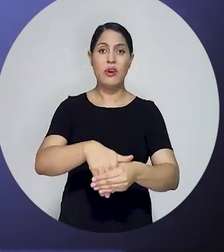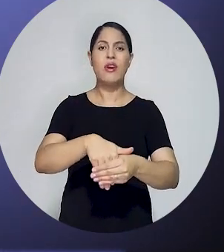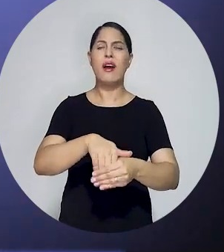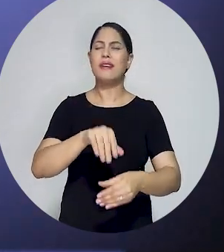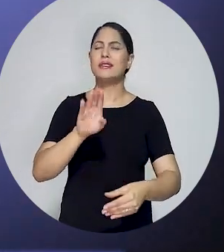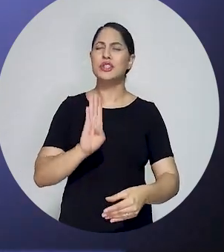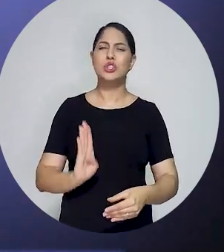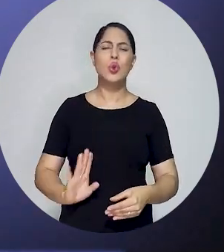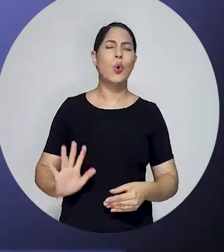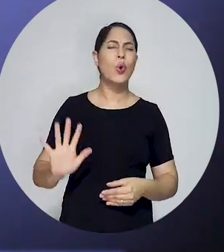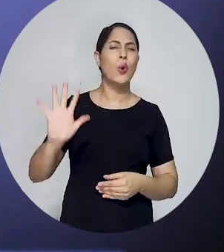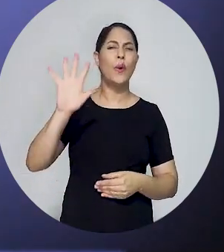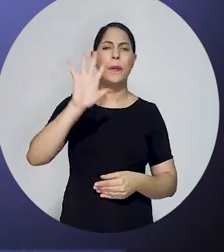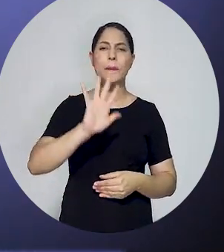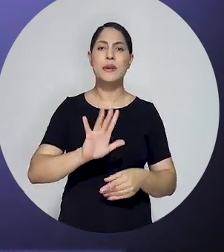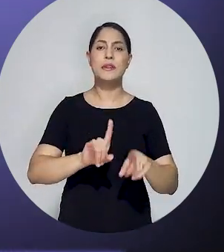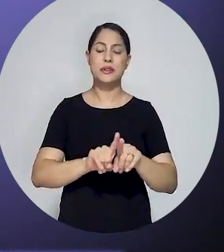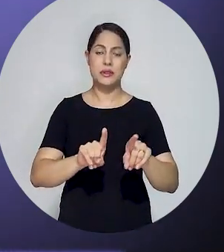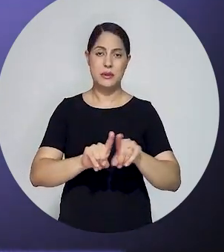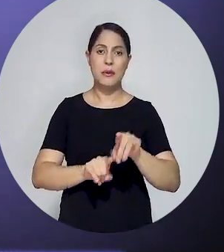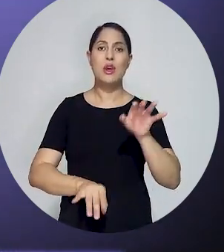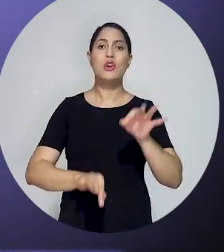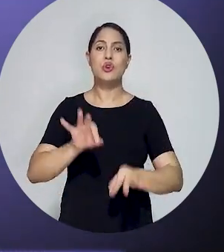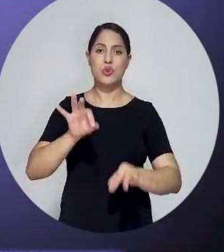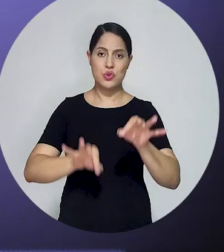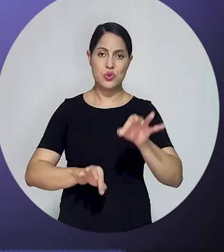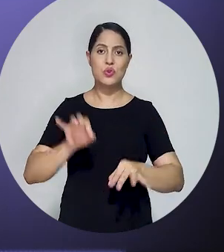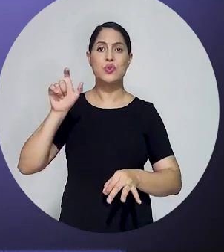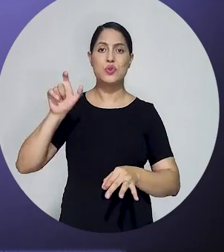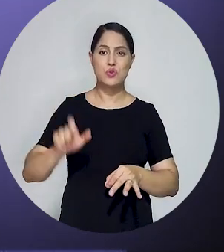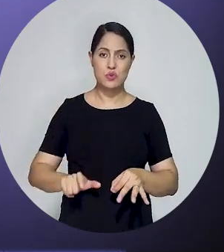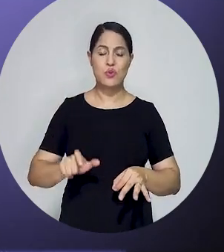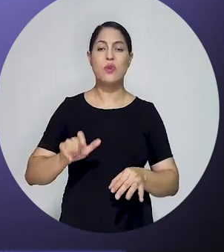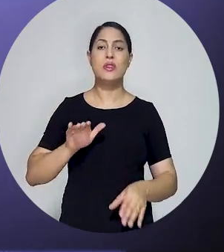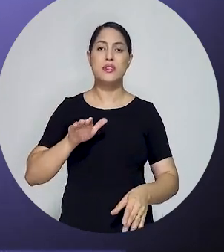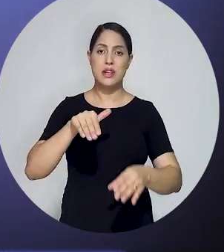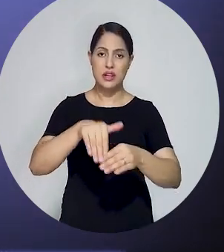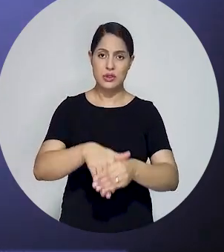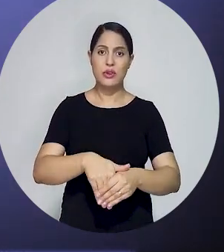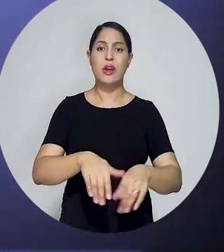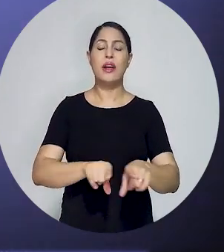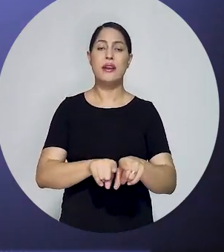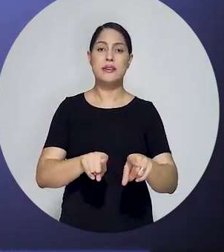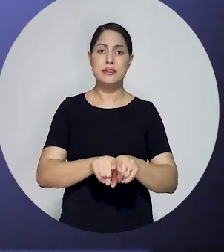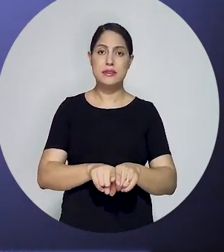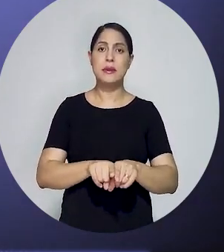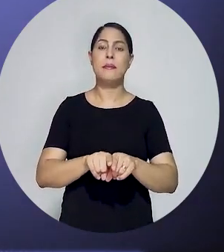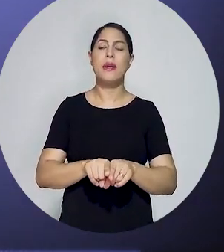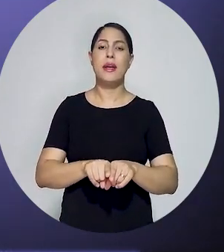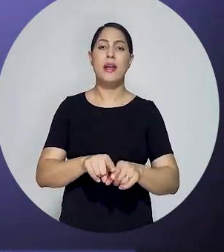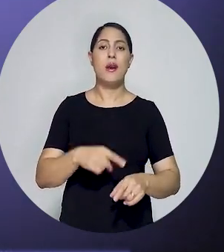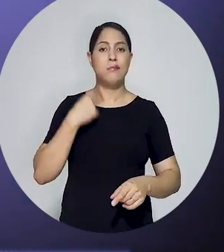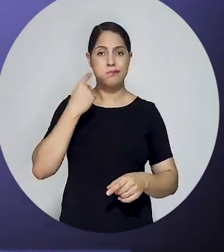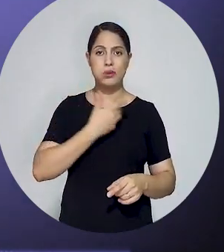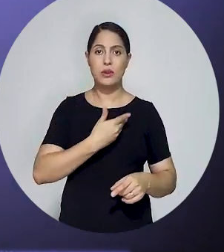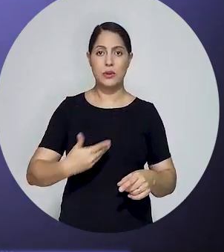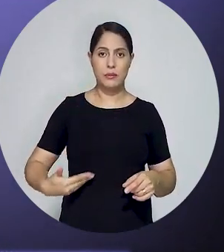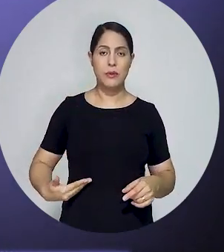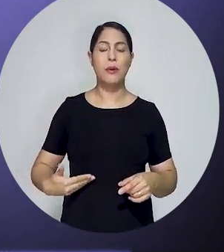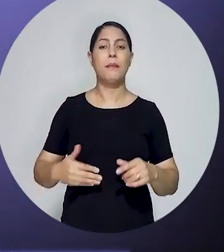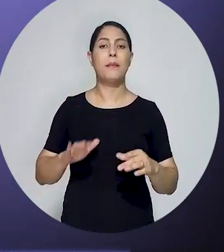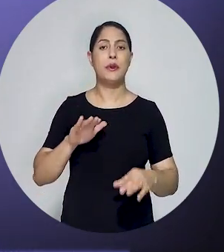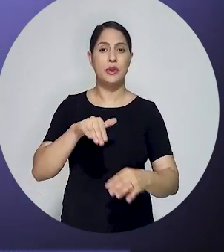eleitorais, aos milhares de juízes eleitorais e promotores eleitorais, aos 22